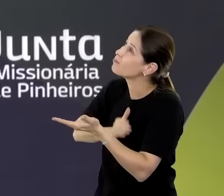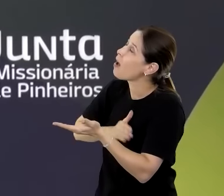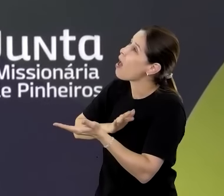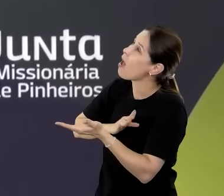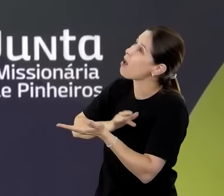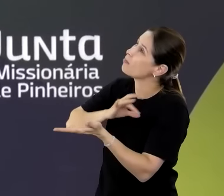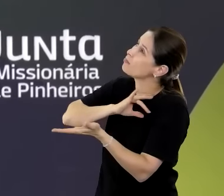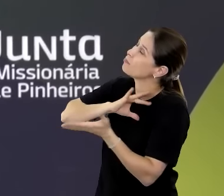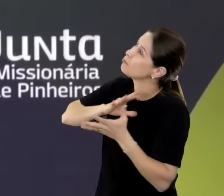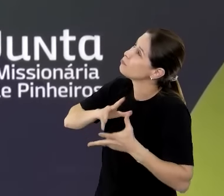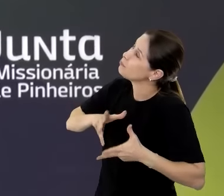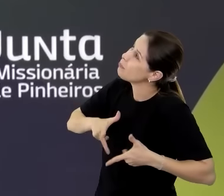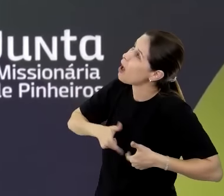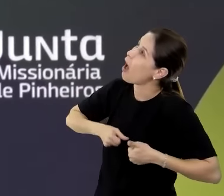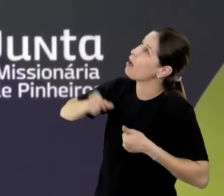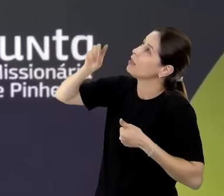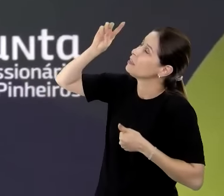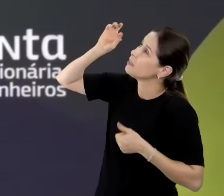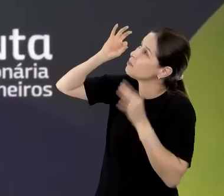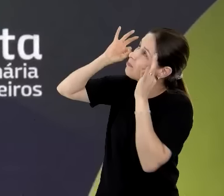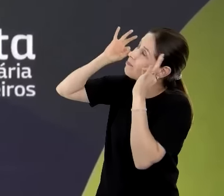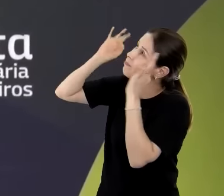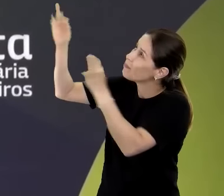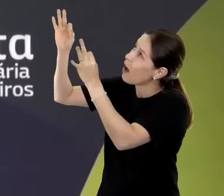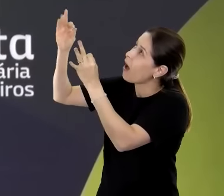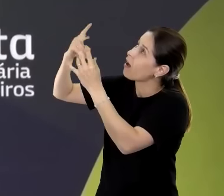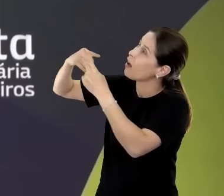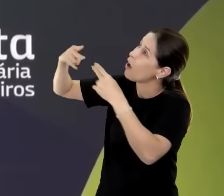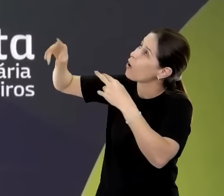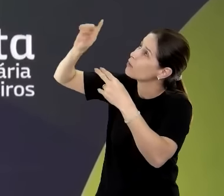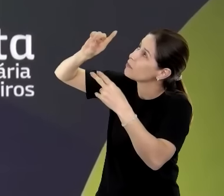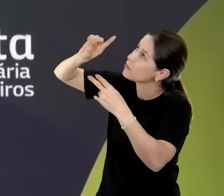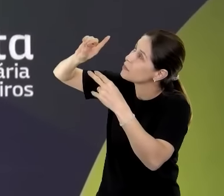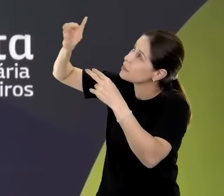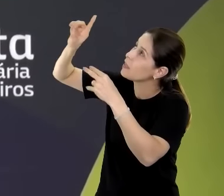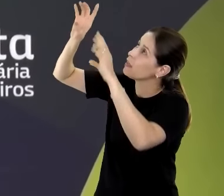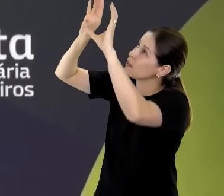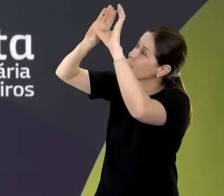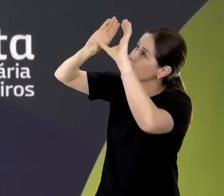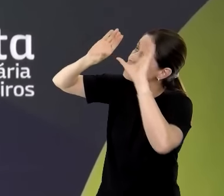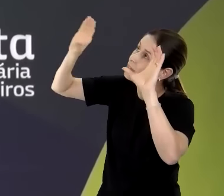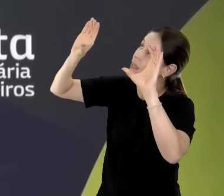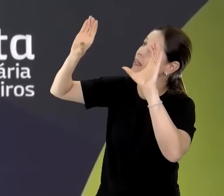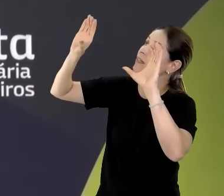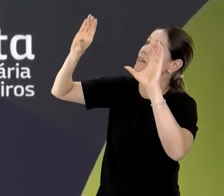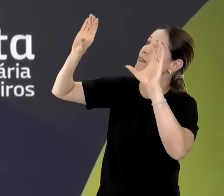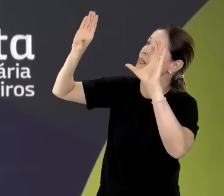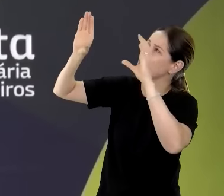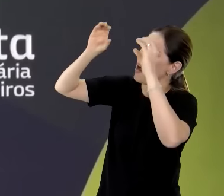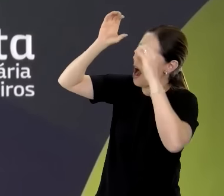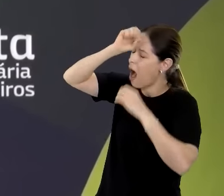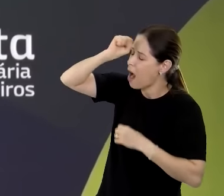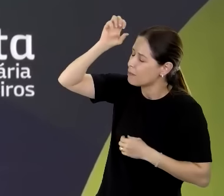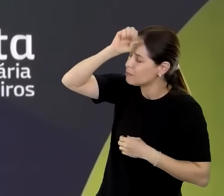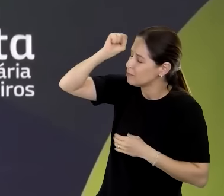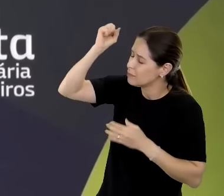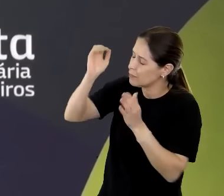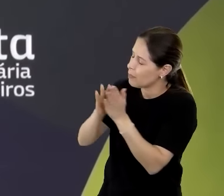não tem traça, porque os tesouros que você tem lá são incorruptíveis,